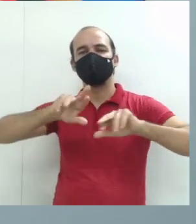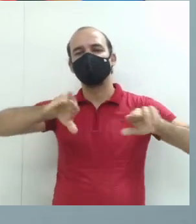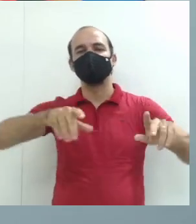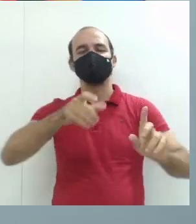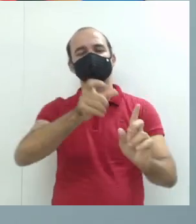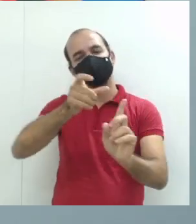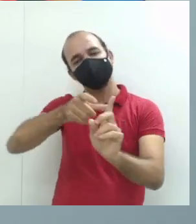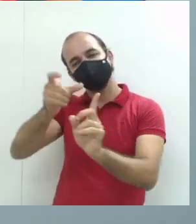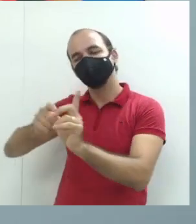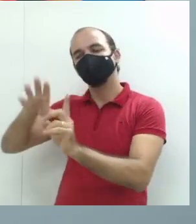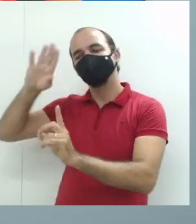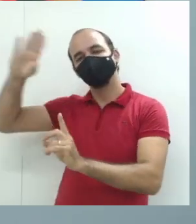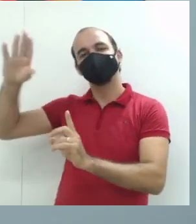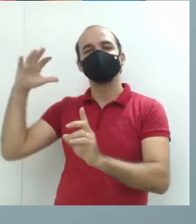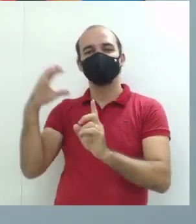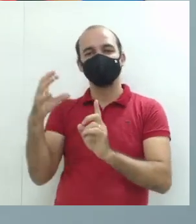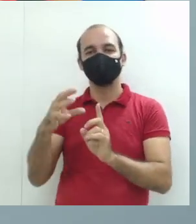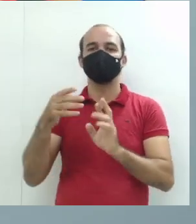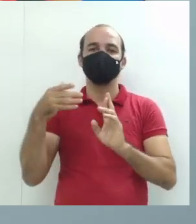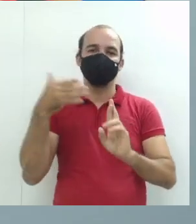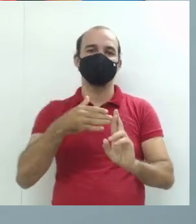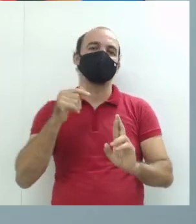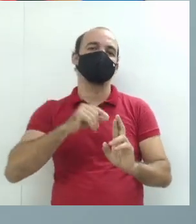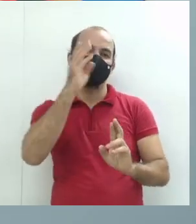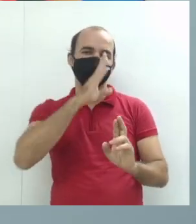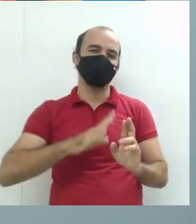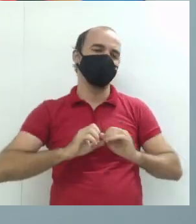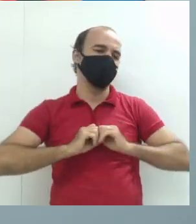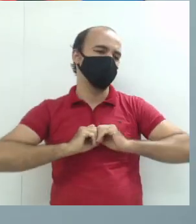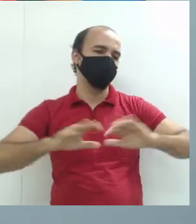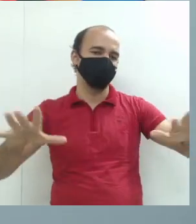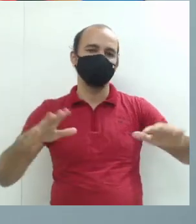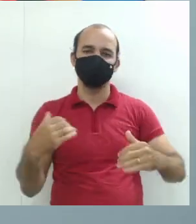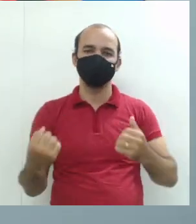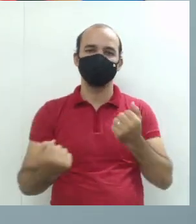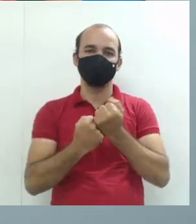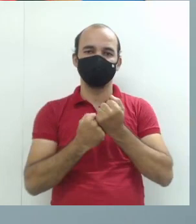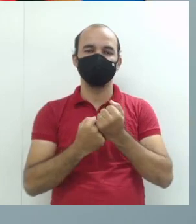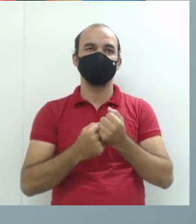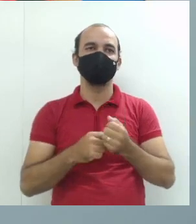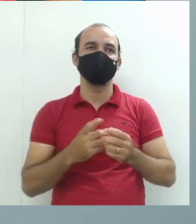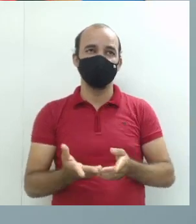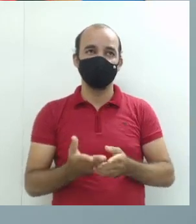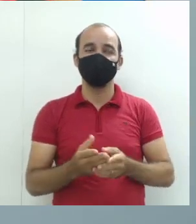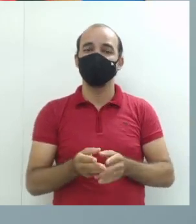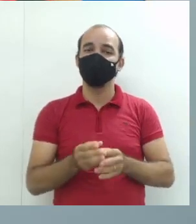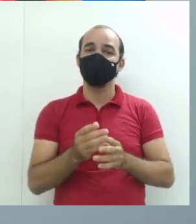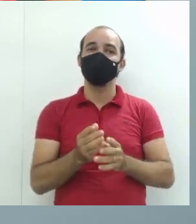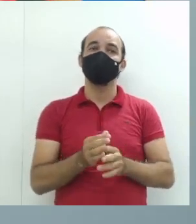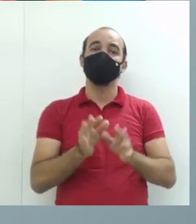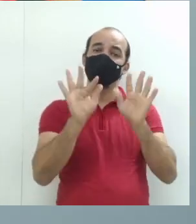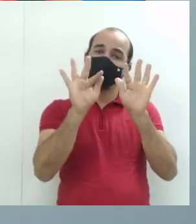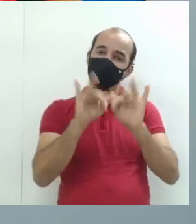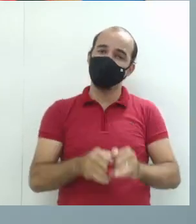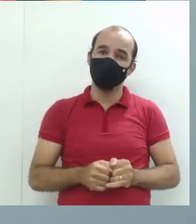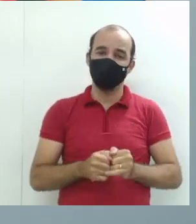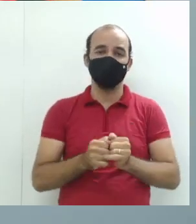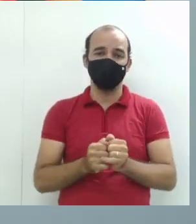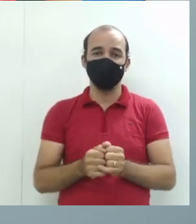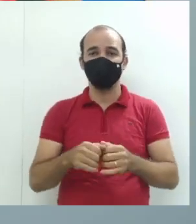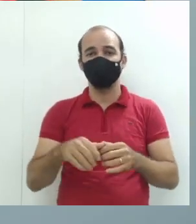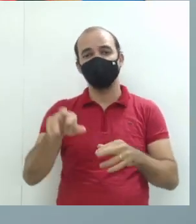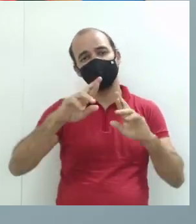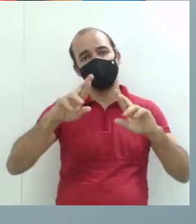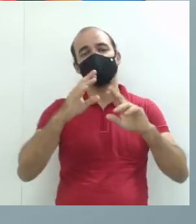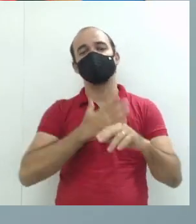movimento aí pra gente. Então, nós conversamos um pouquinho sobre isso. Eu espero que vocês tenham